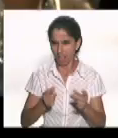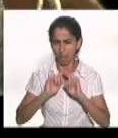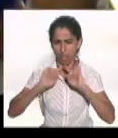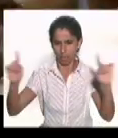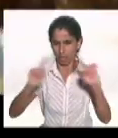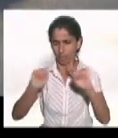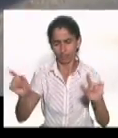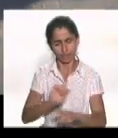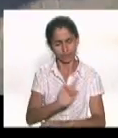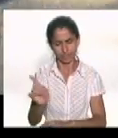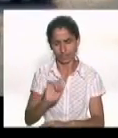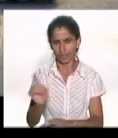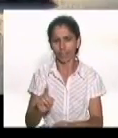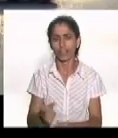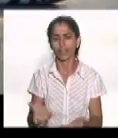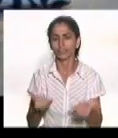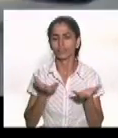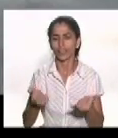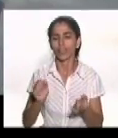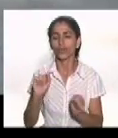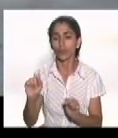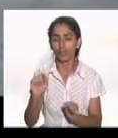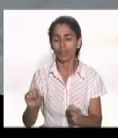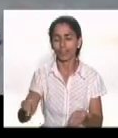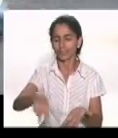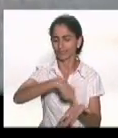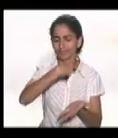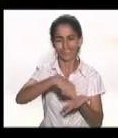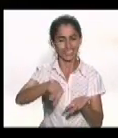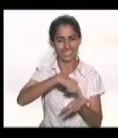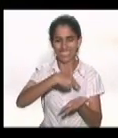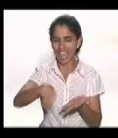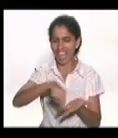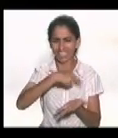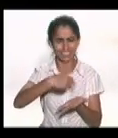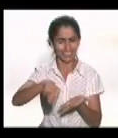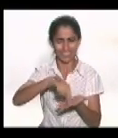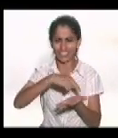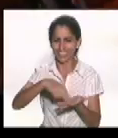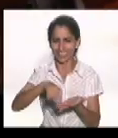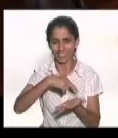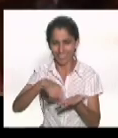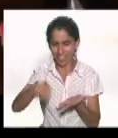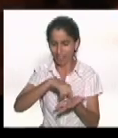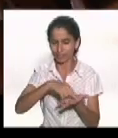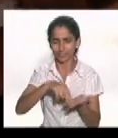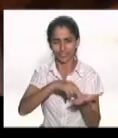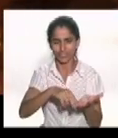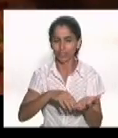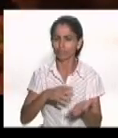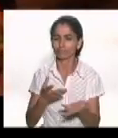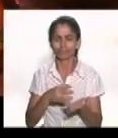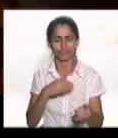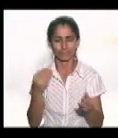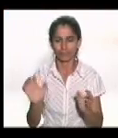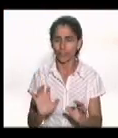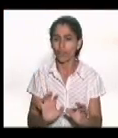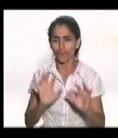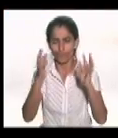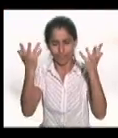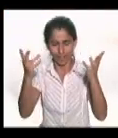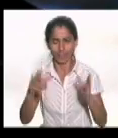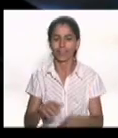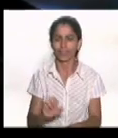ninguém, brother. O que nós queremos é dançar, dançar, dançar e curtir muito o